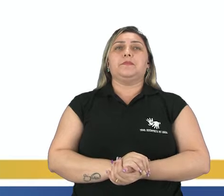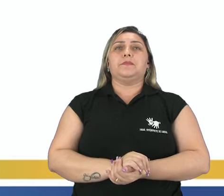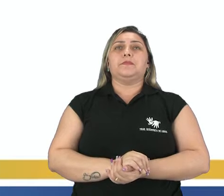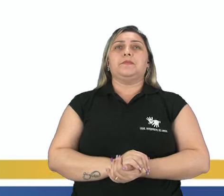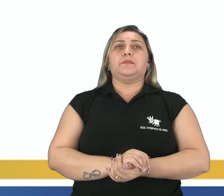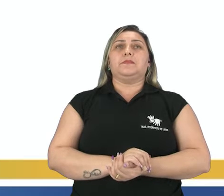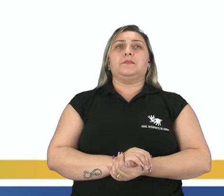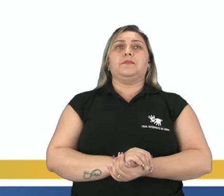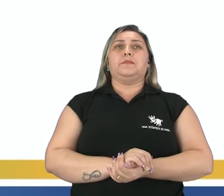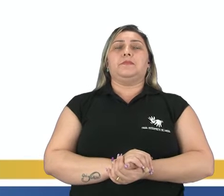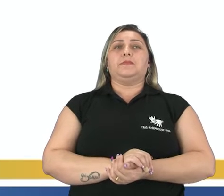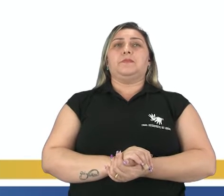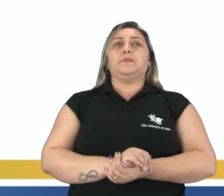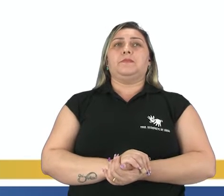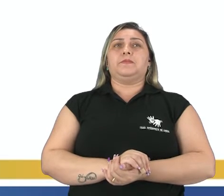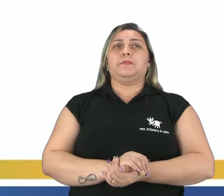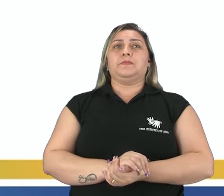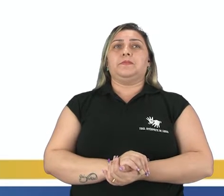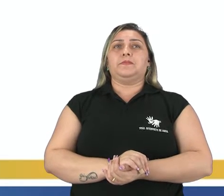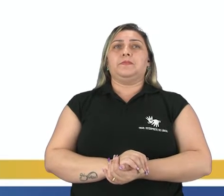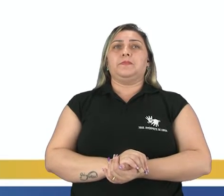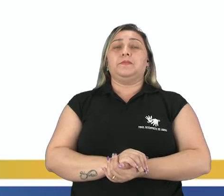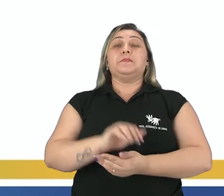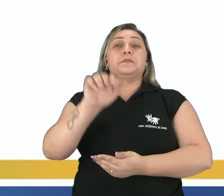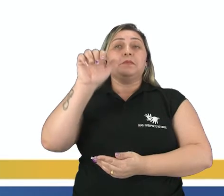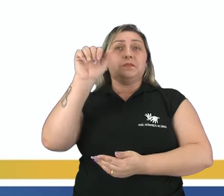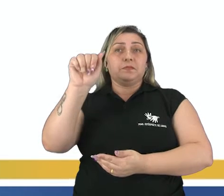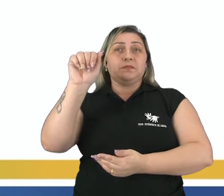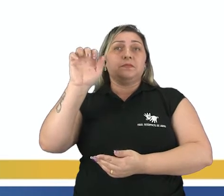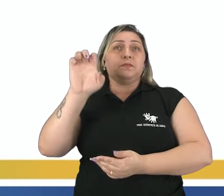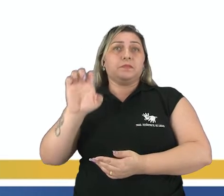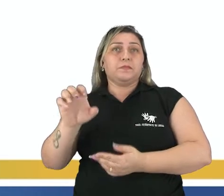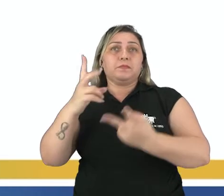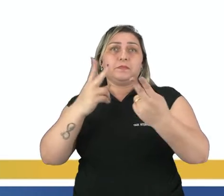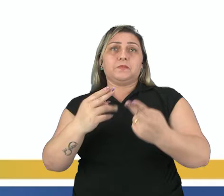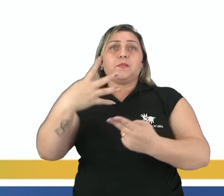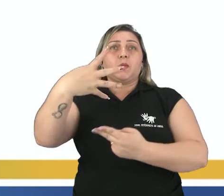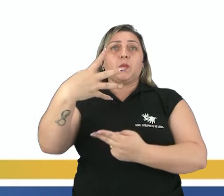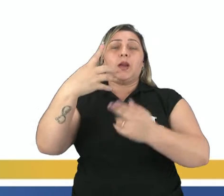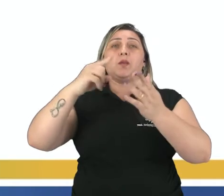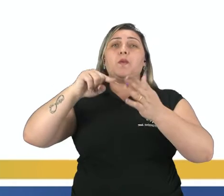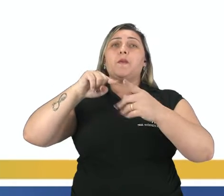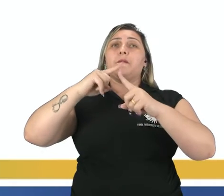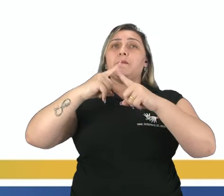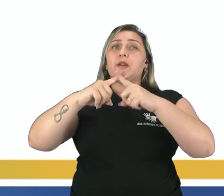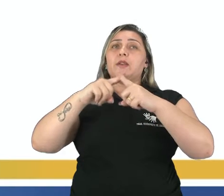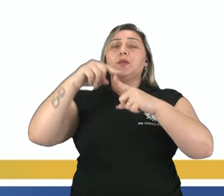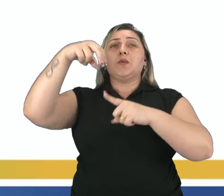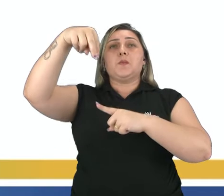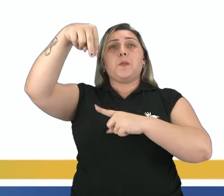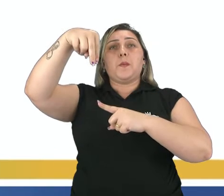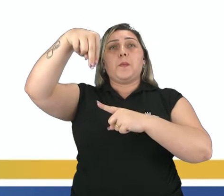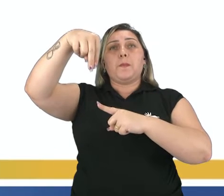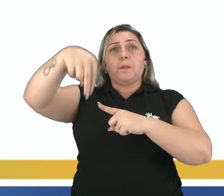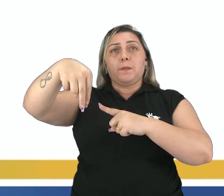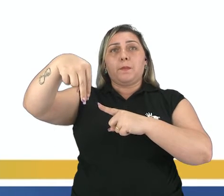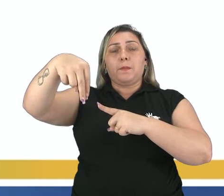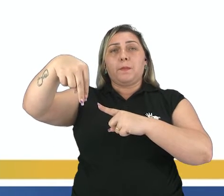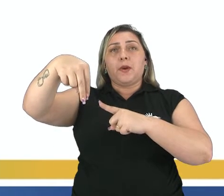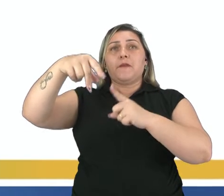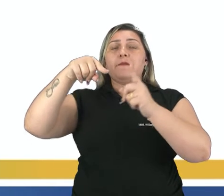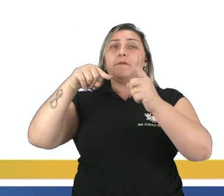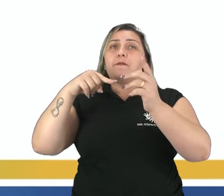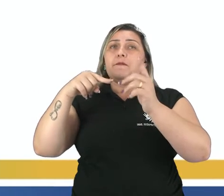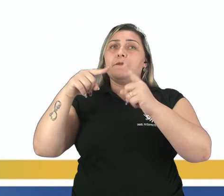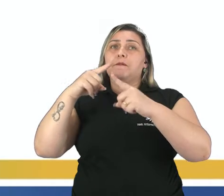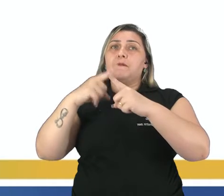para representar a área. Então, a área da esfera é igual a 4 vezes o π vezes o